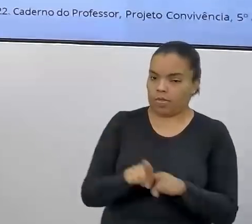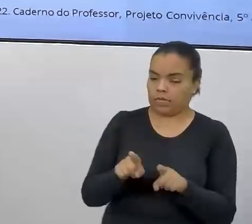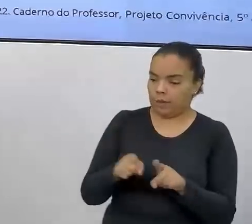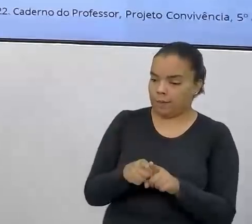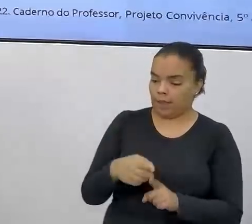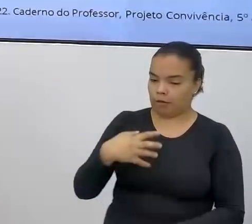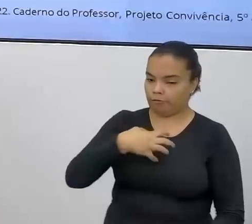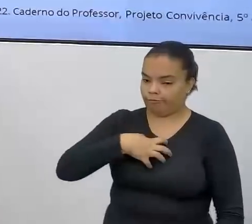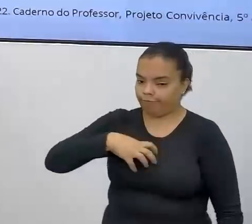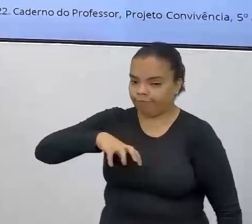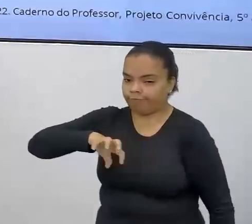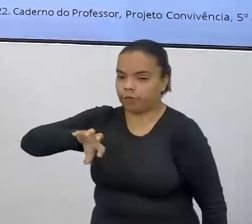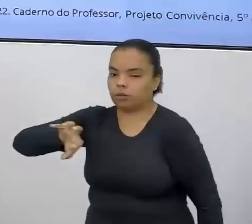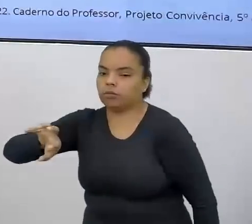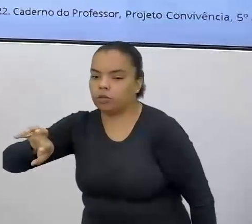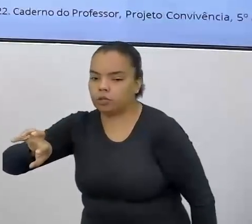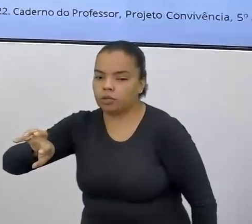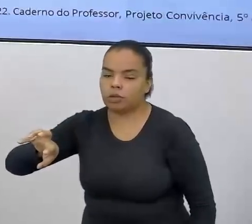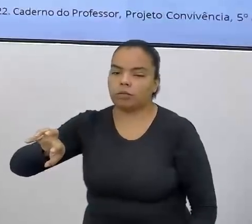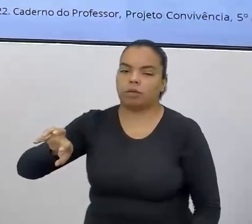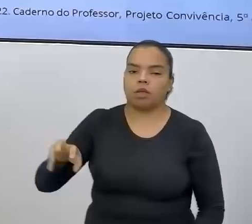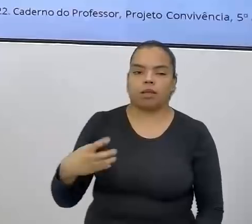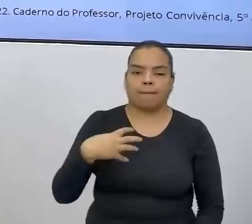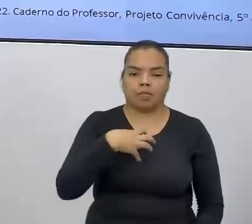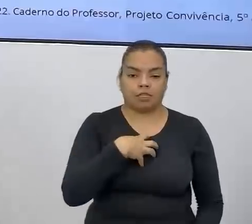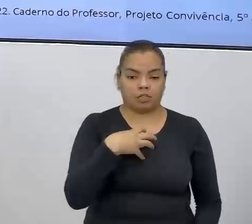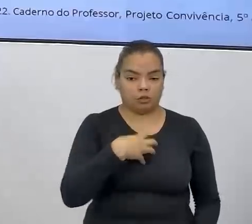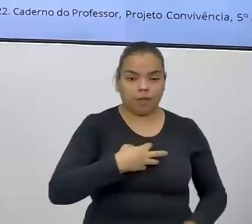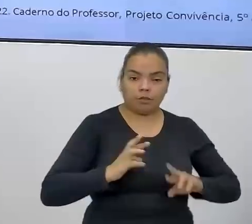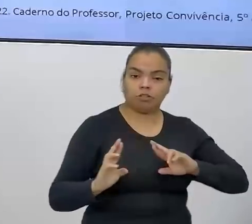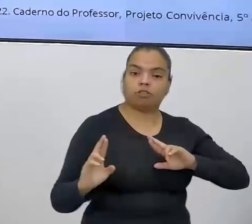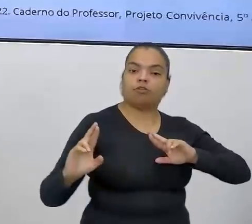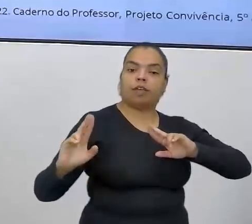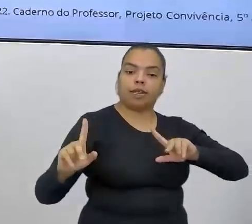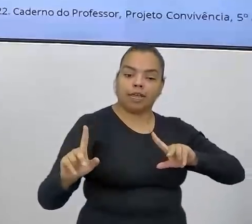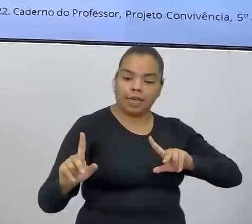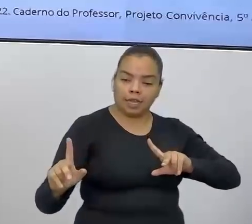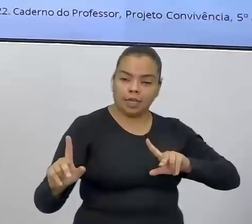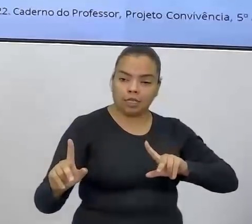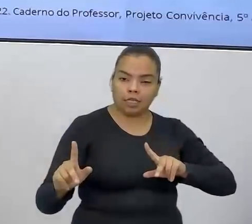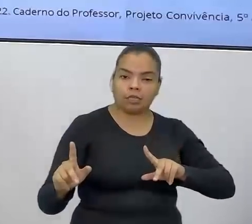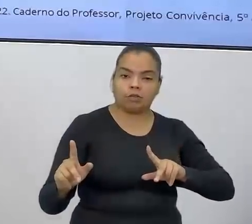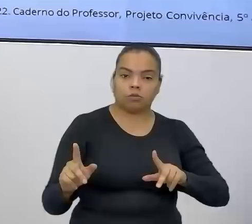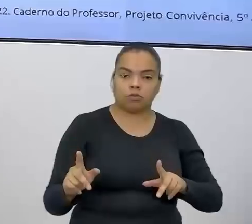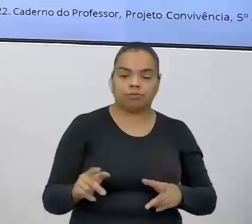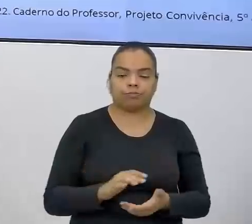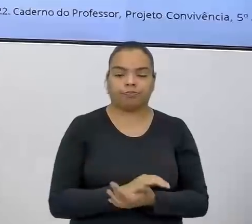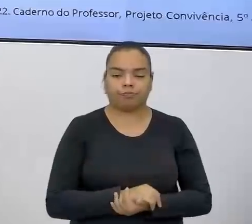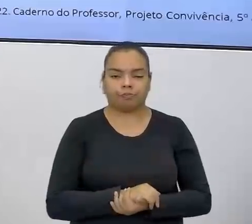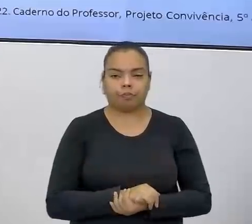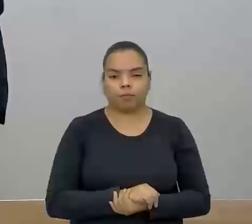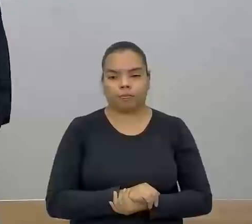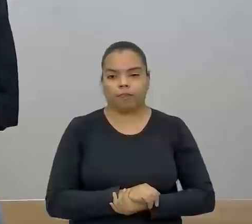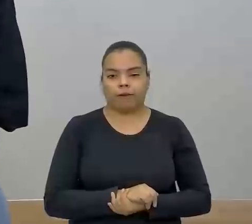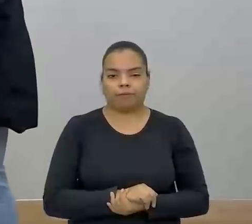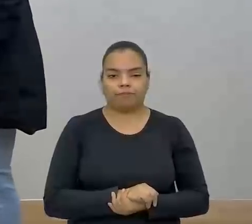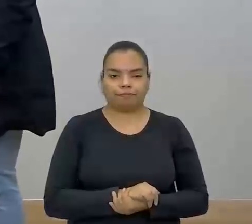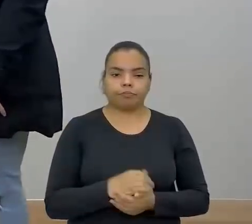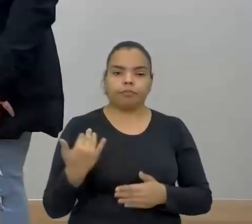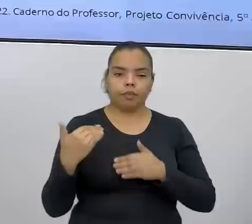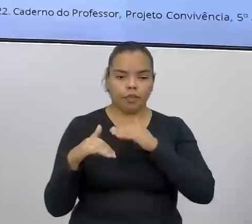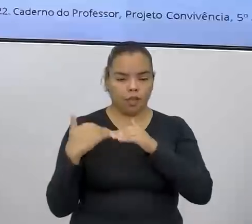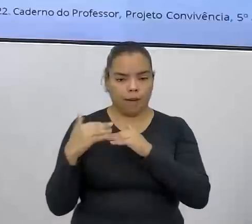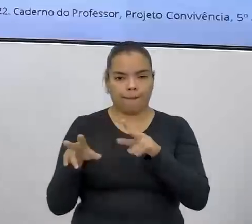ter sentimentos diferentes de uma mesma situação, né? Uma coisa importante da gente perceber nessa construção